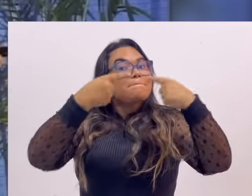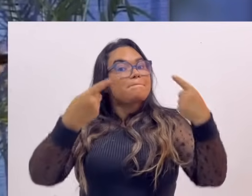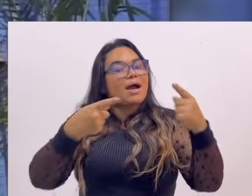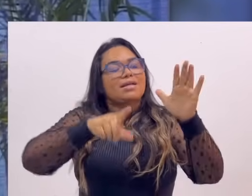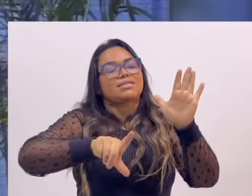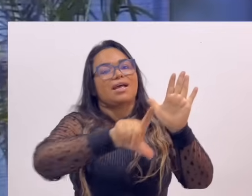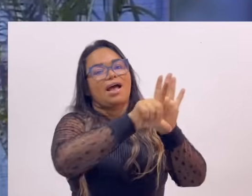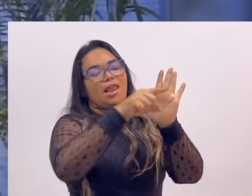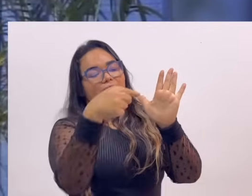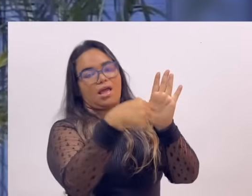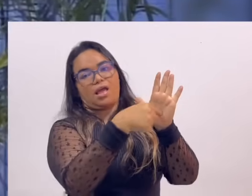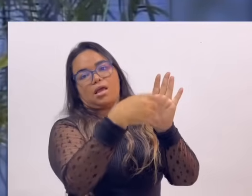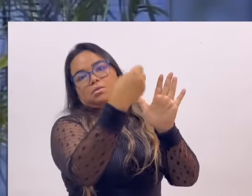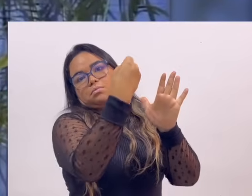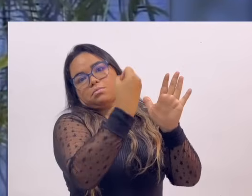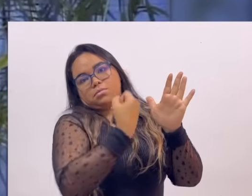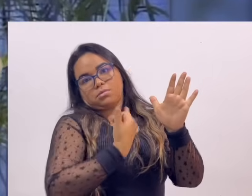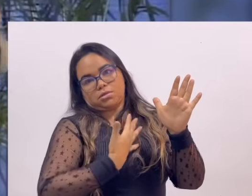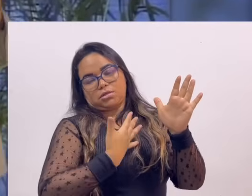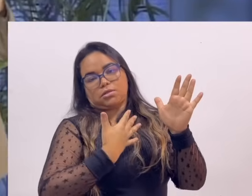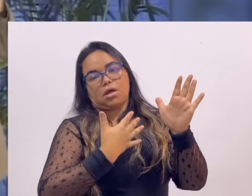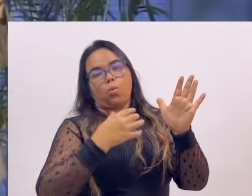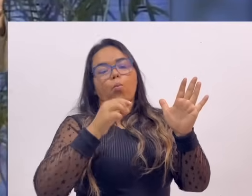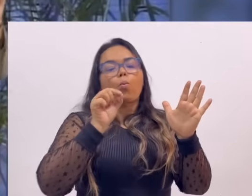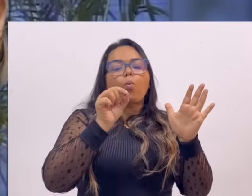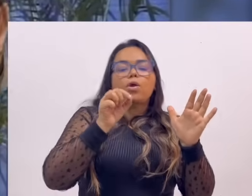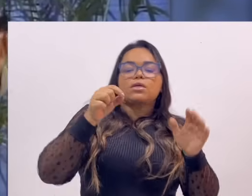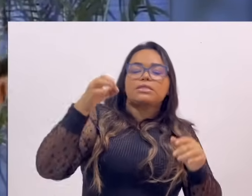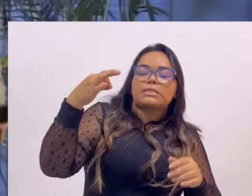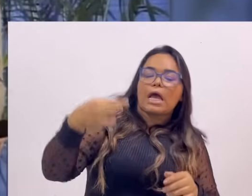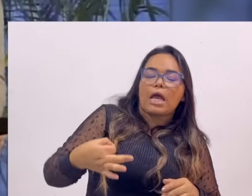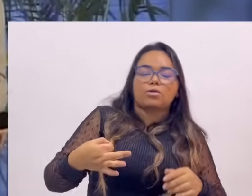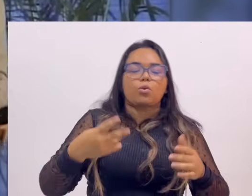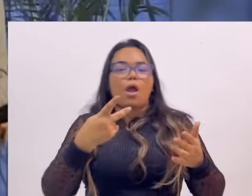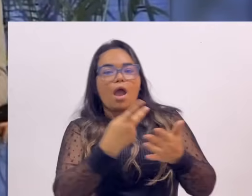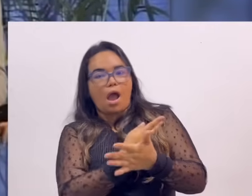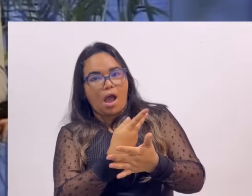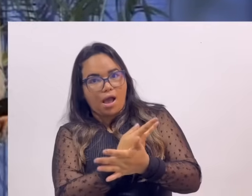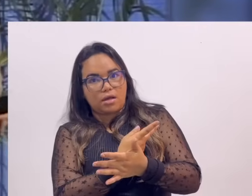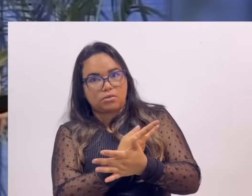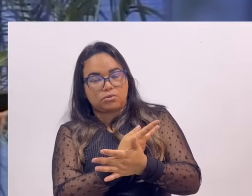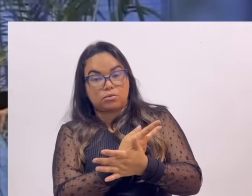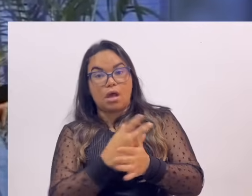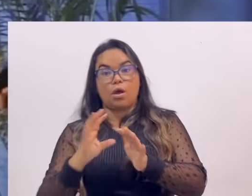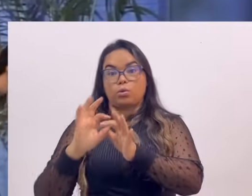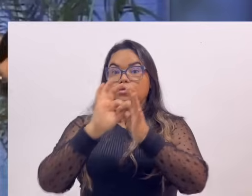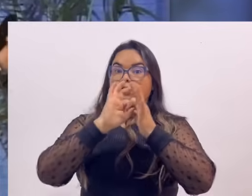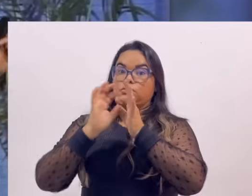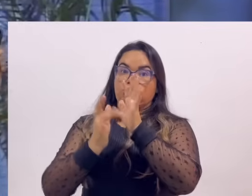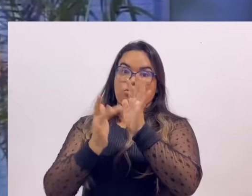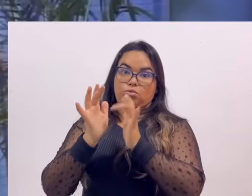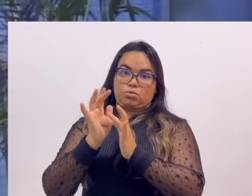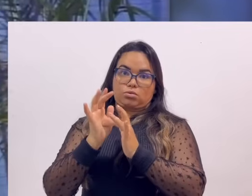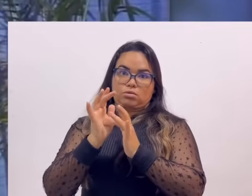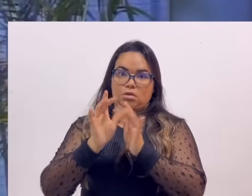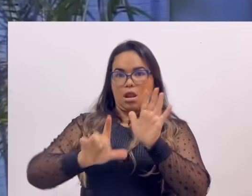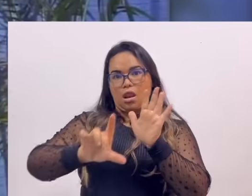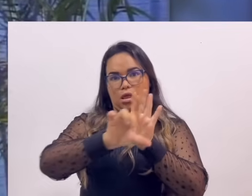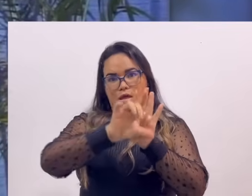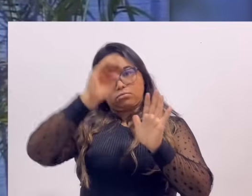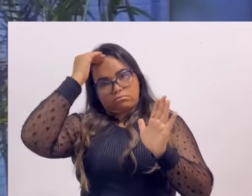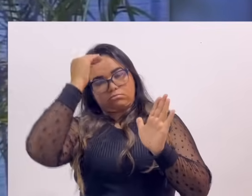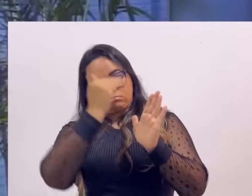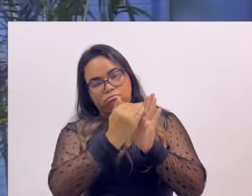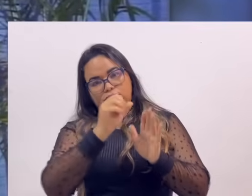Mas a lei me ensina o que é certo e o que é errado. Quando eu estou em harmonia com Cristo, eu vou